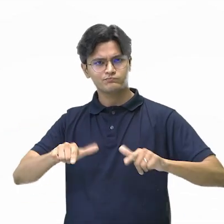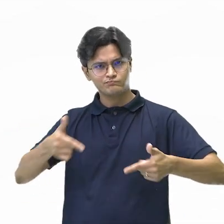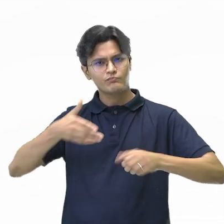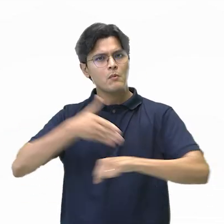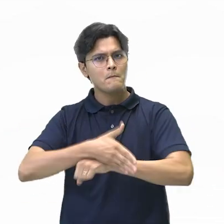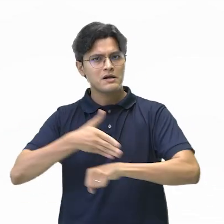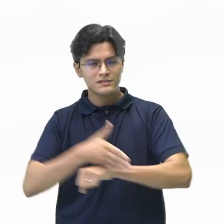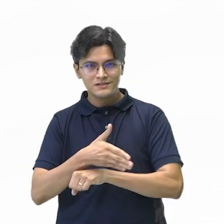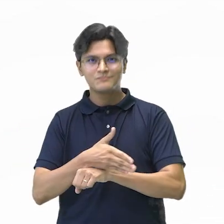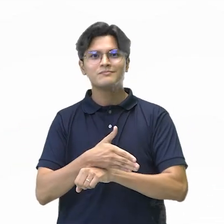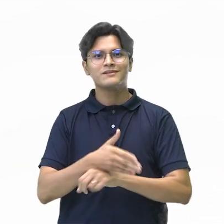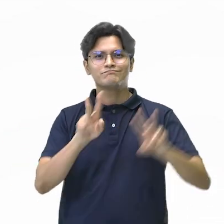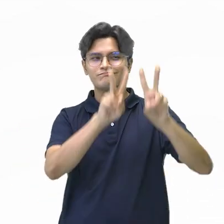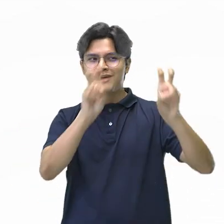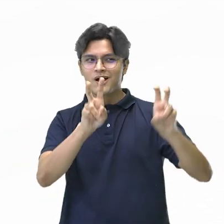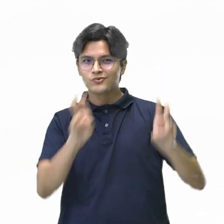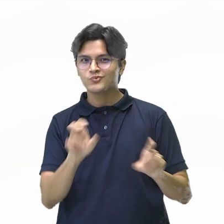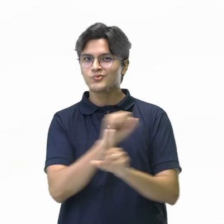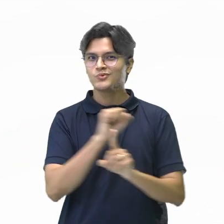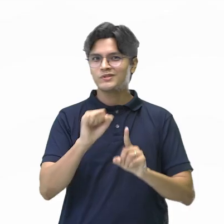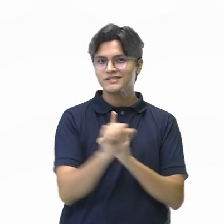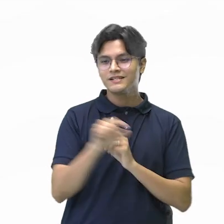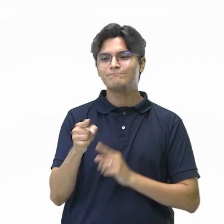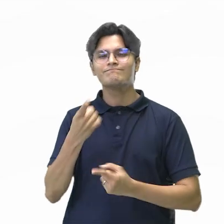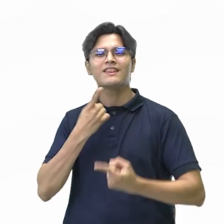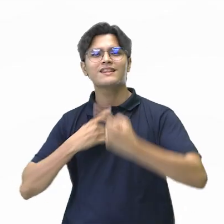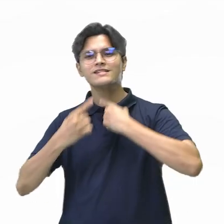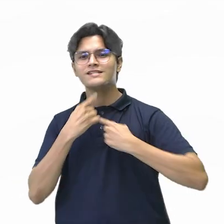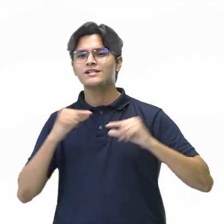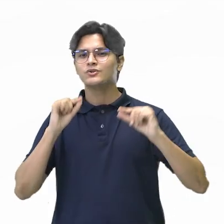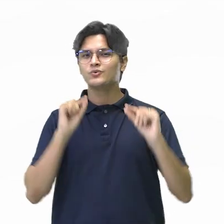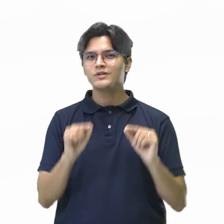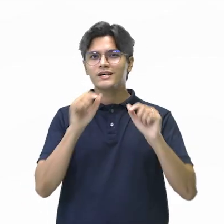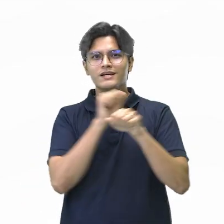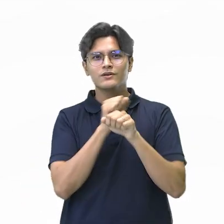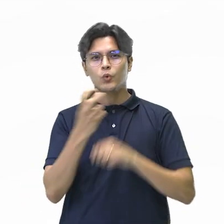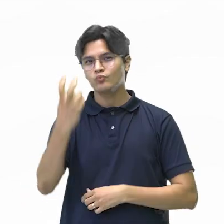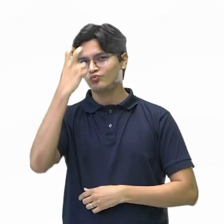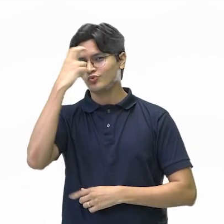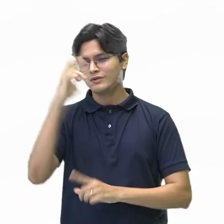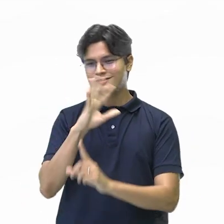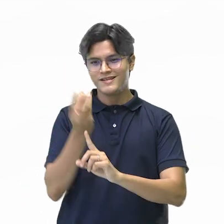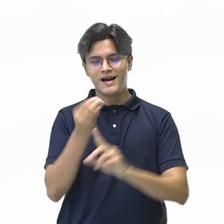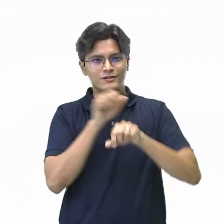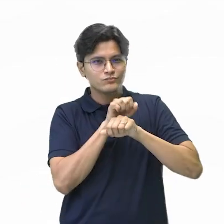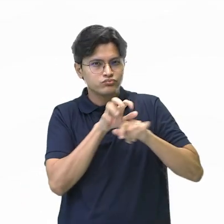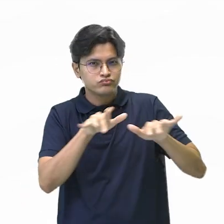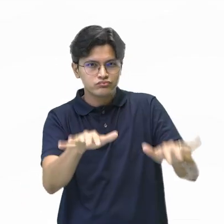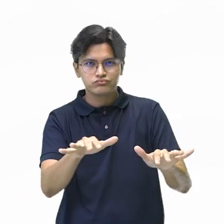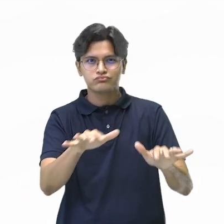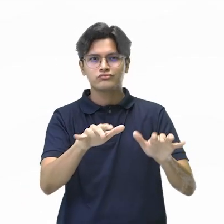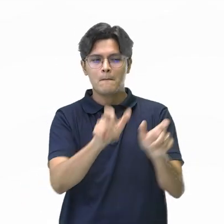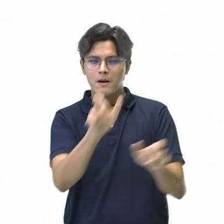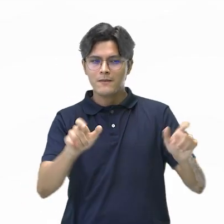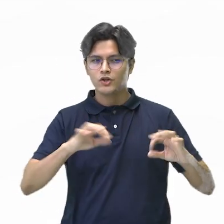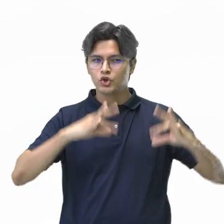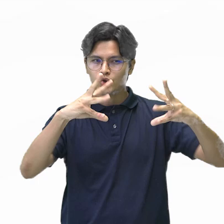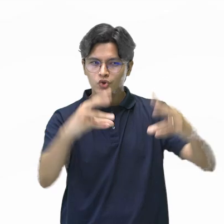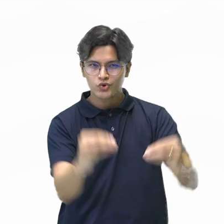e com o desejo de levar arte e cultura ao alcance de todos. Essa é a premissa